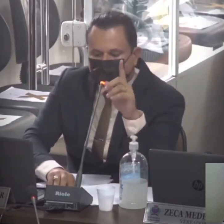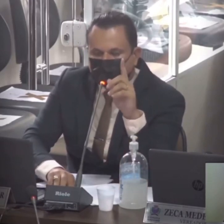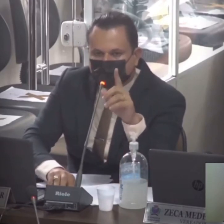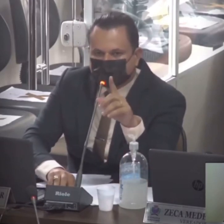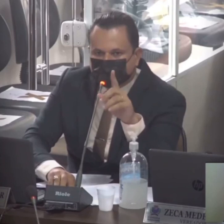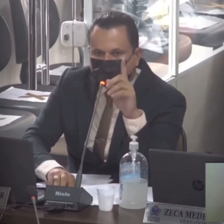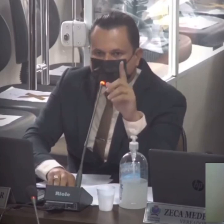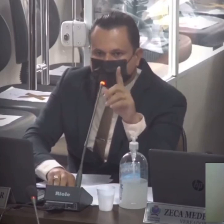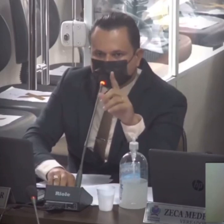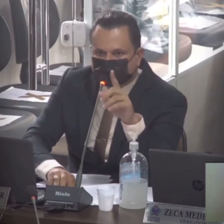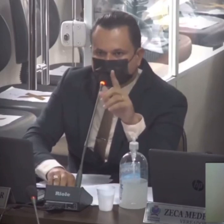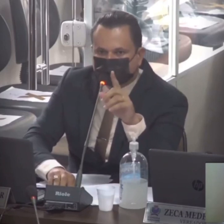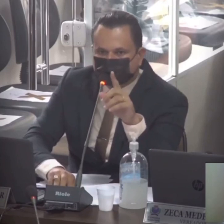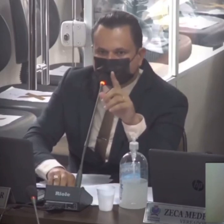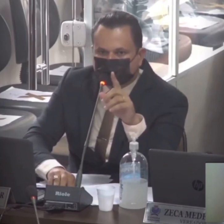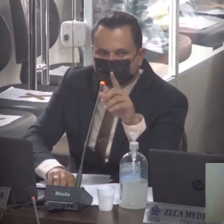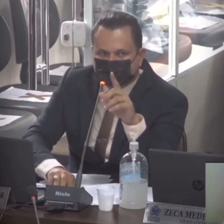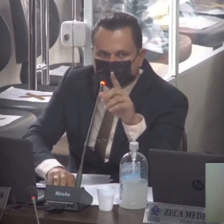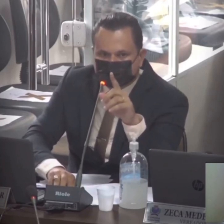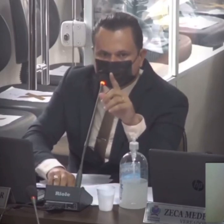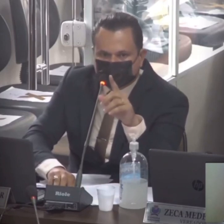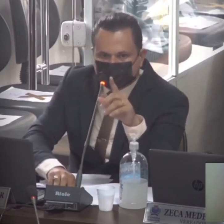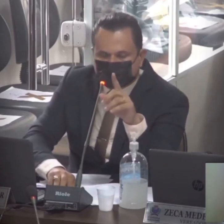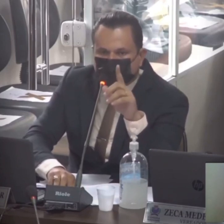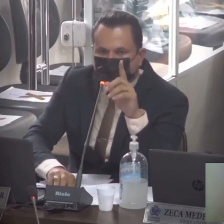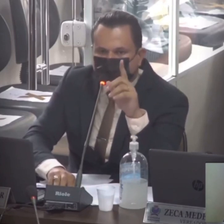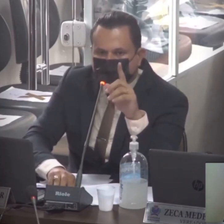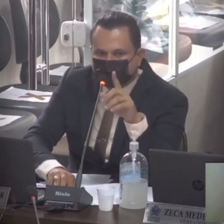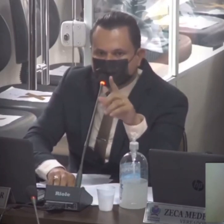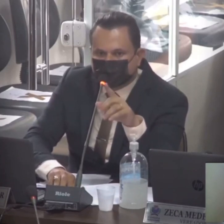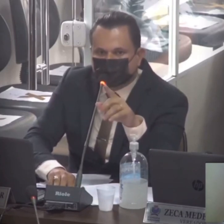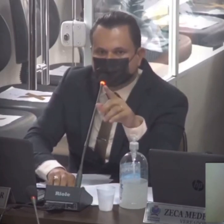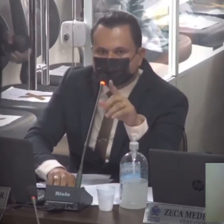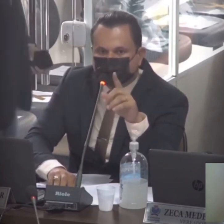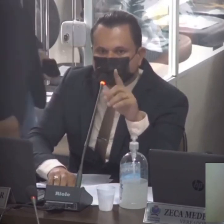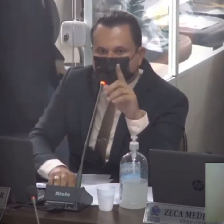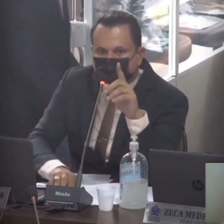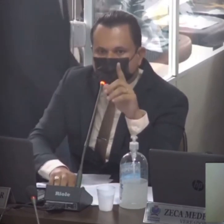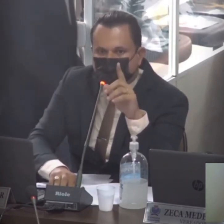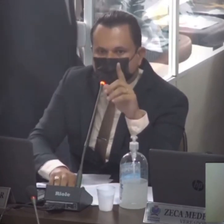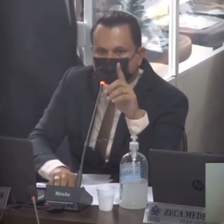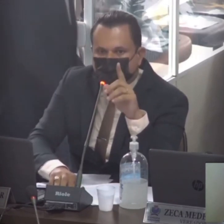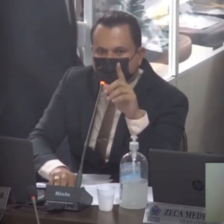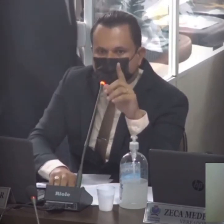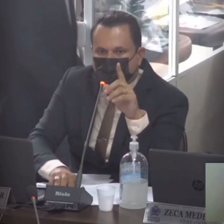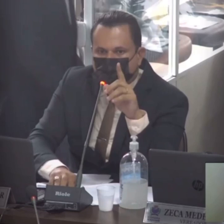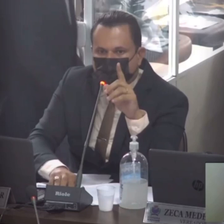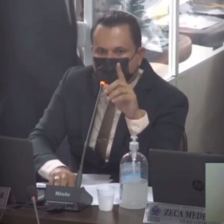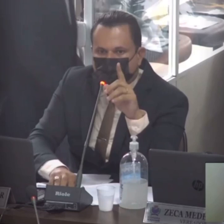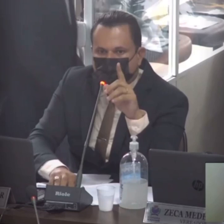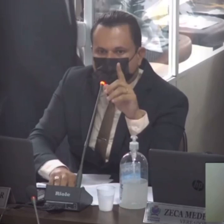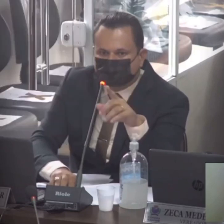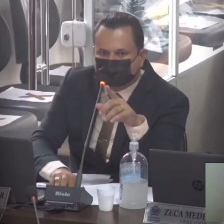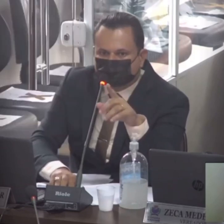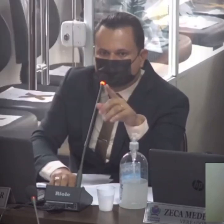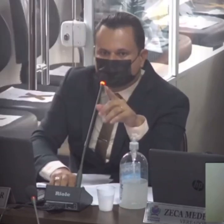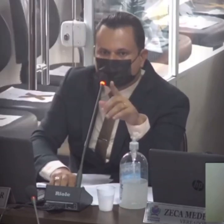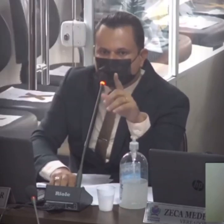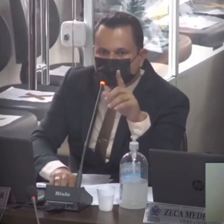colaboração... Eu não tenho aqui nem um mês, nem dois meses, vereador. Eu peço a colaboração dos colegas vereadores. Eu tenho aqui muitos anos aqui e eu, em momento nenhum, lhe